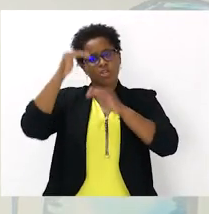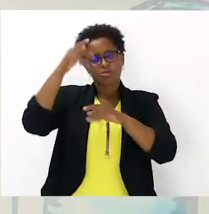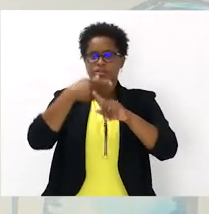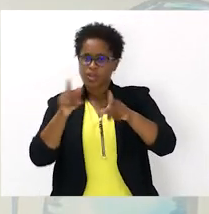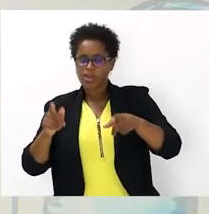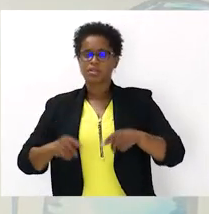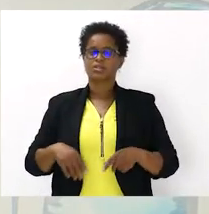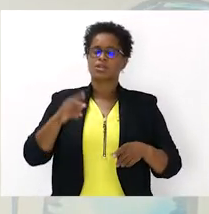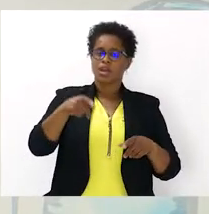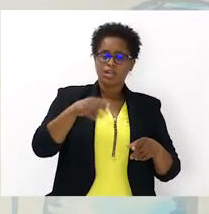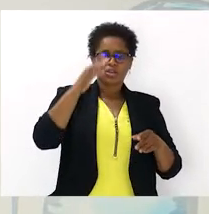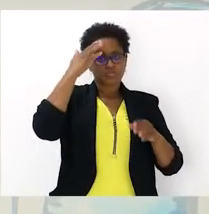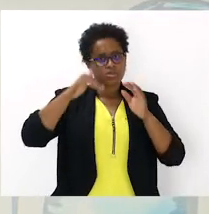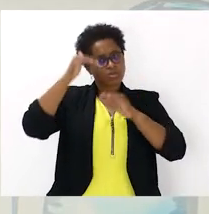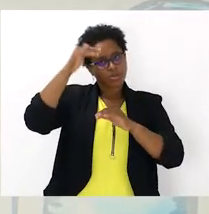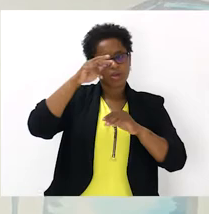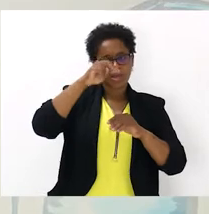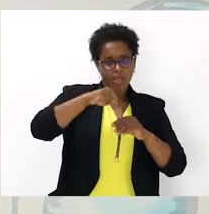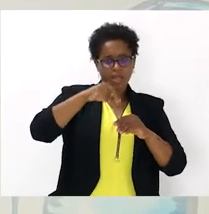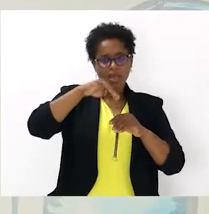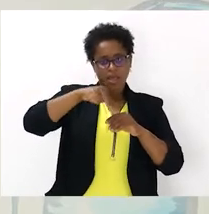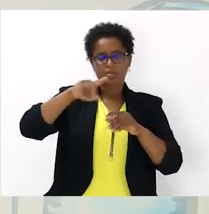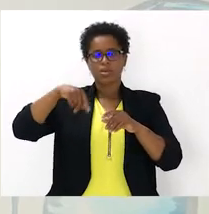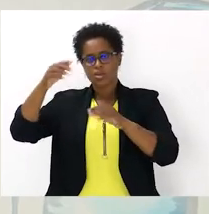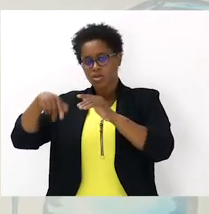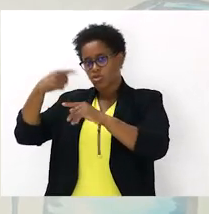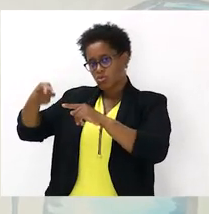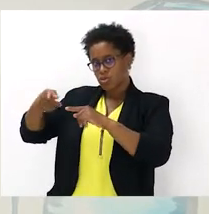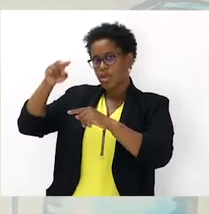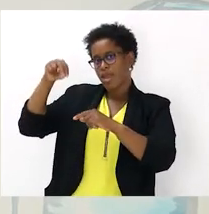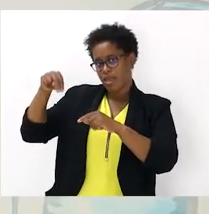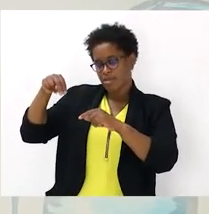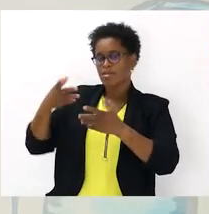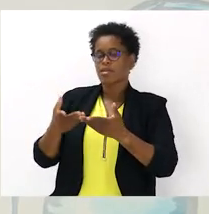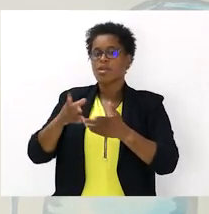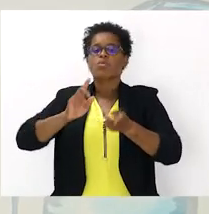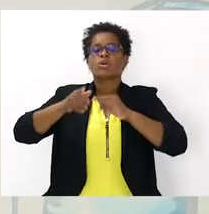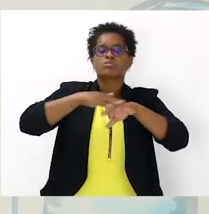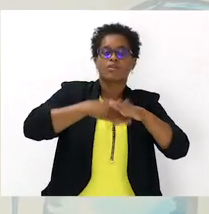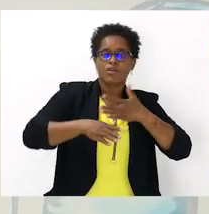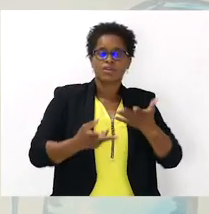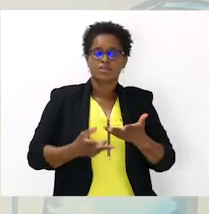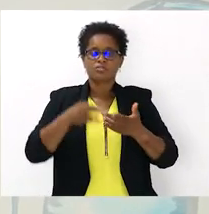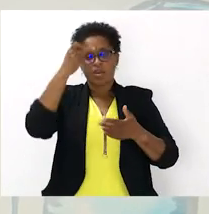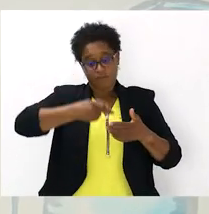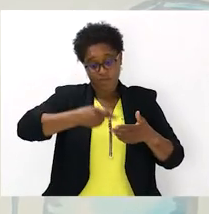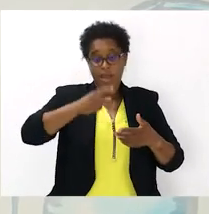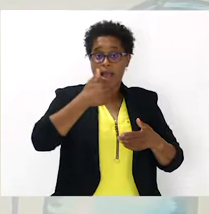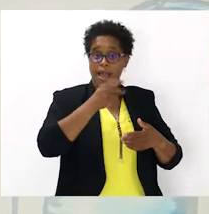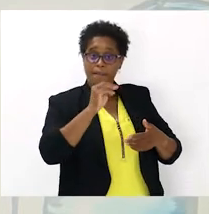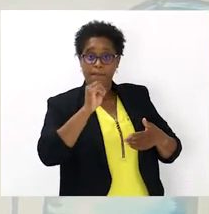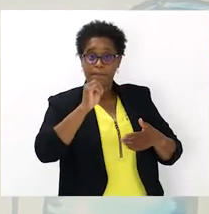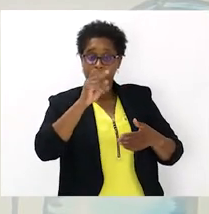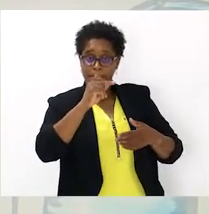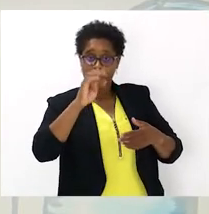M e aqui expoente N. O que é que vamos fazer? Vamos manter a base